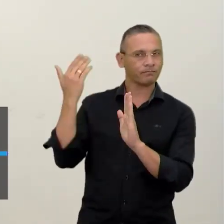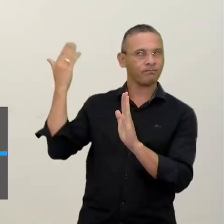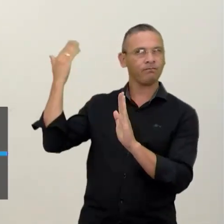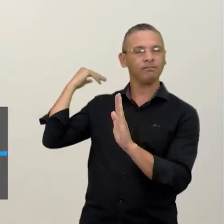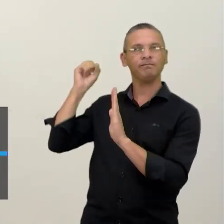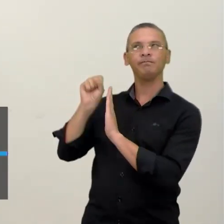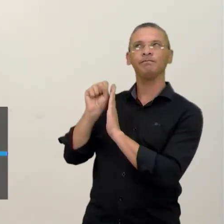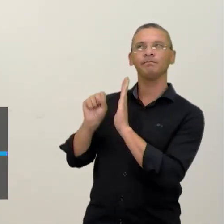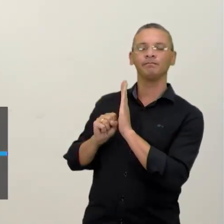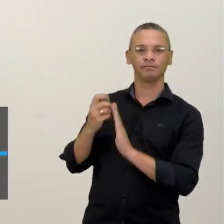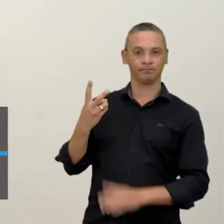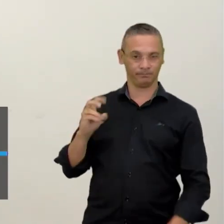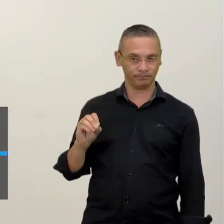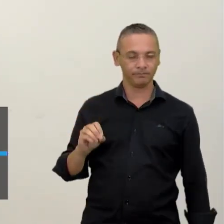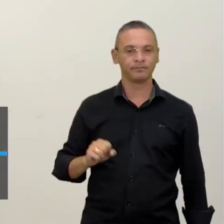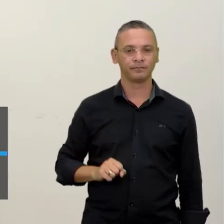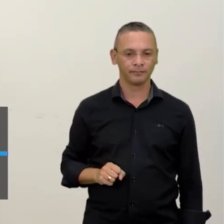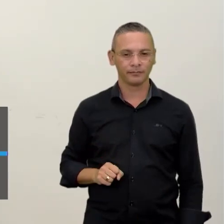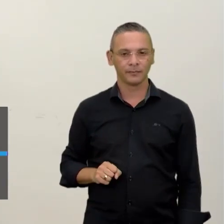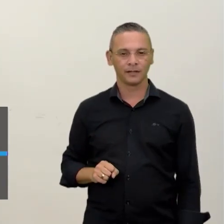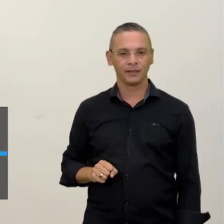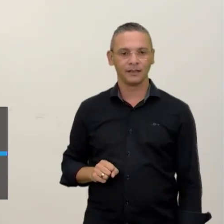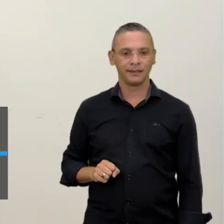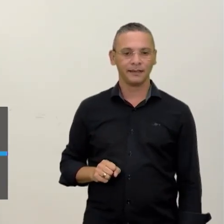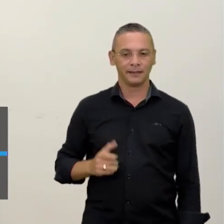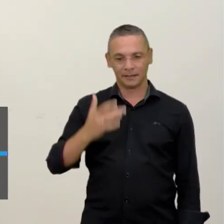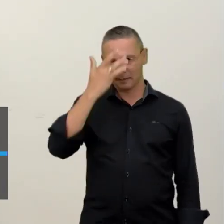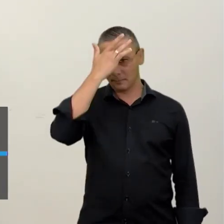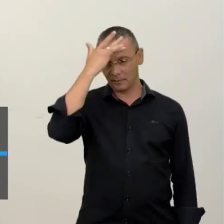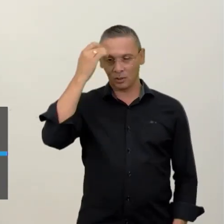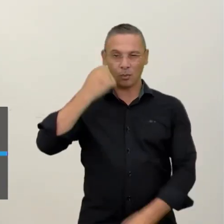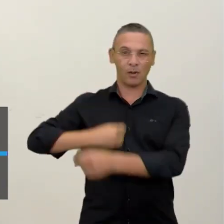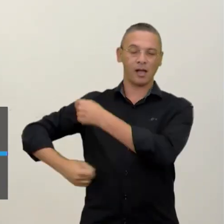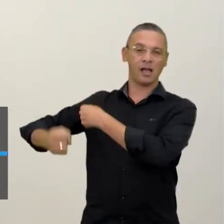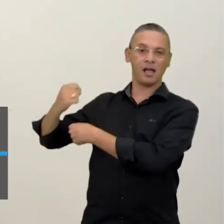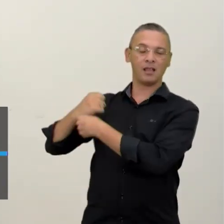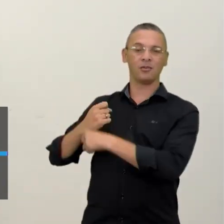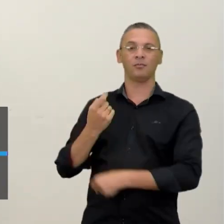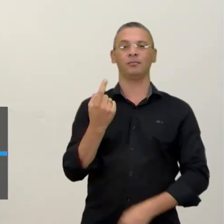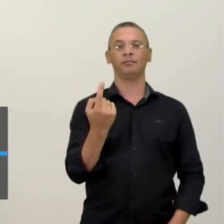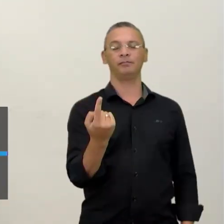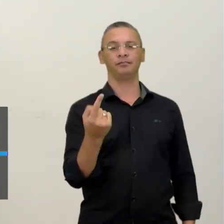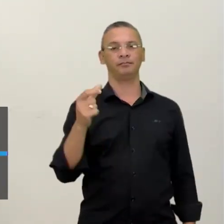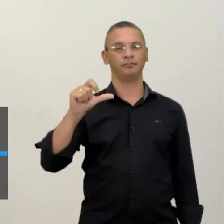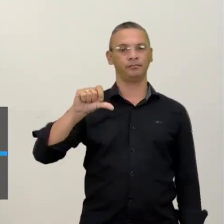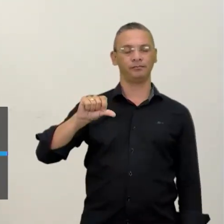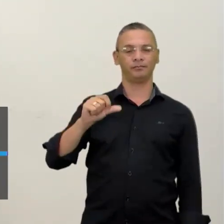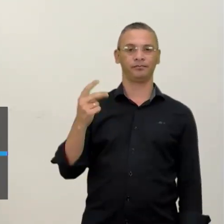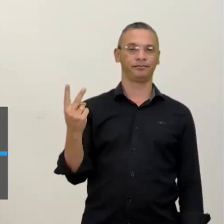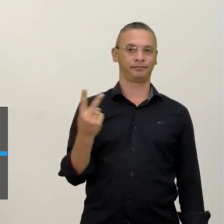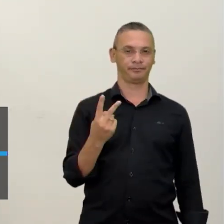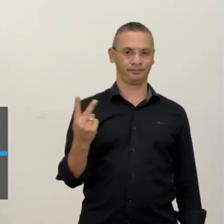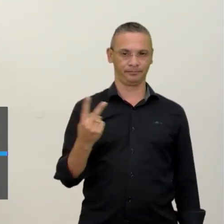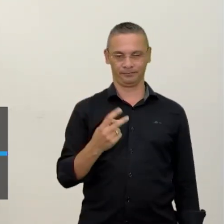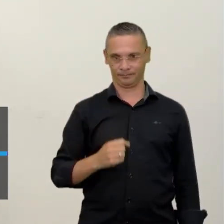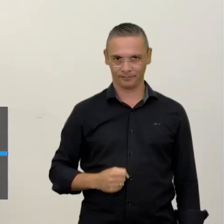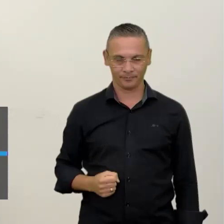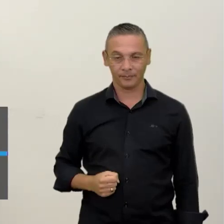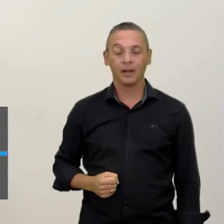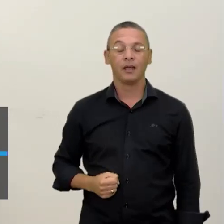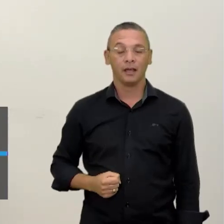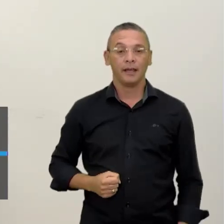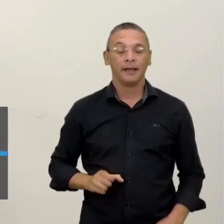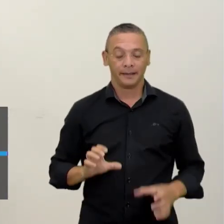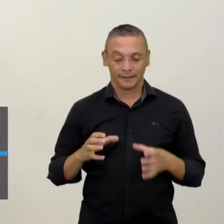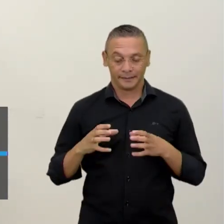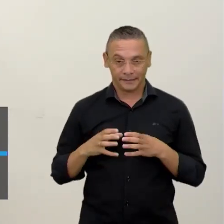no século XX. Mais precisamente com o pessoal de 1922. É o pessoal que